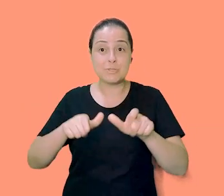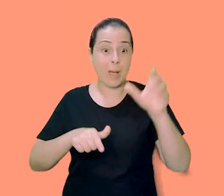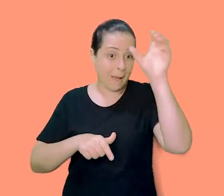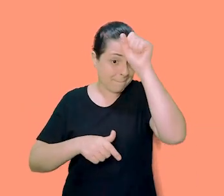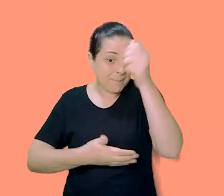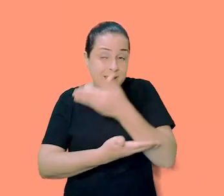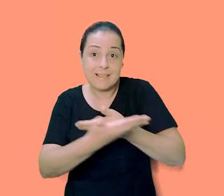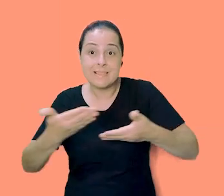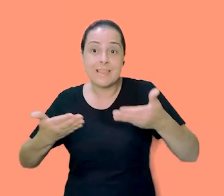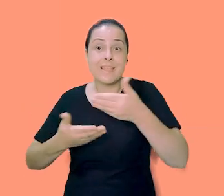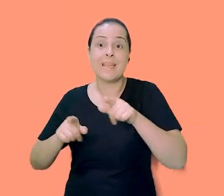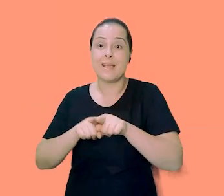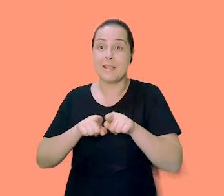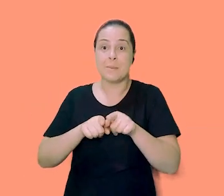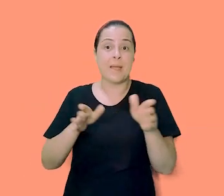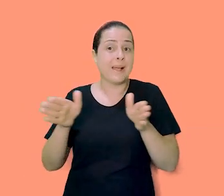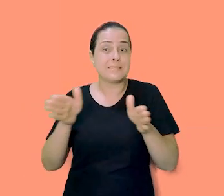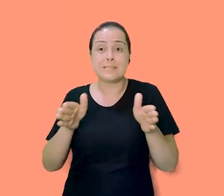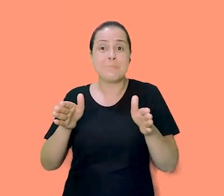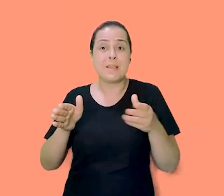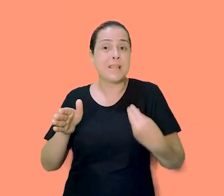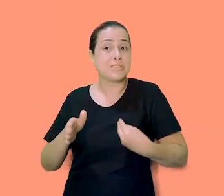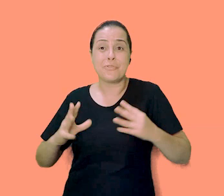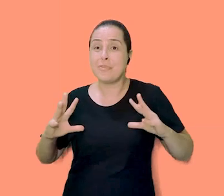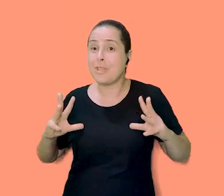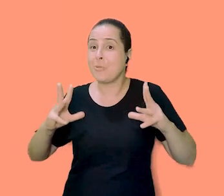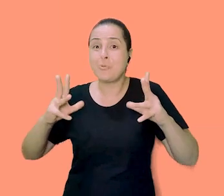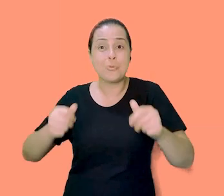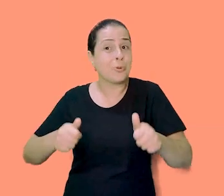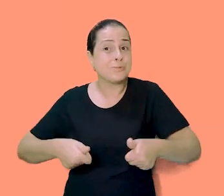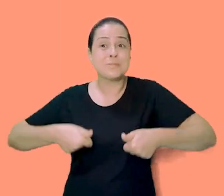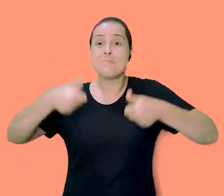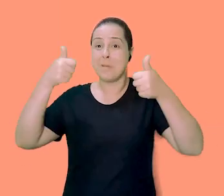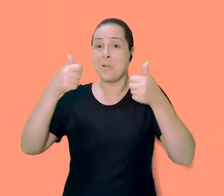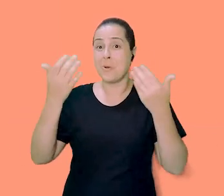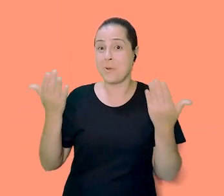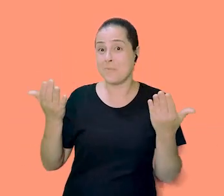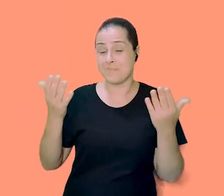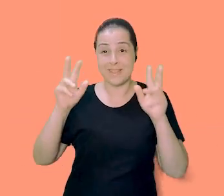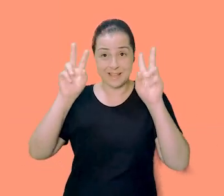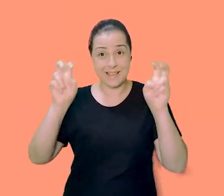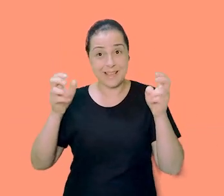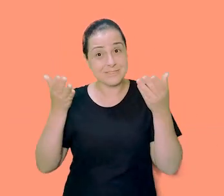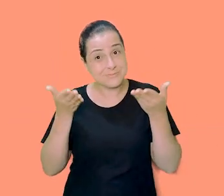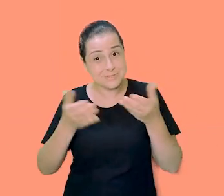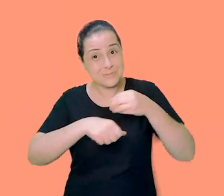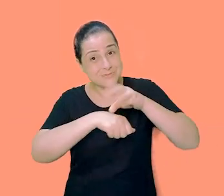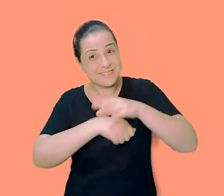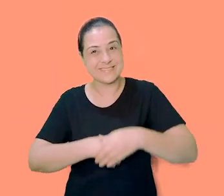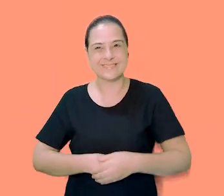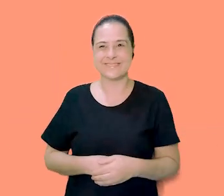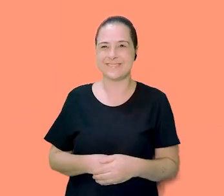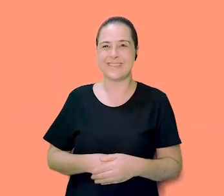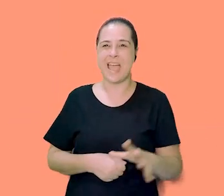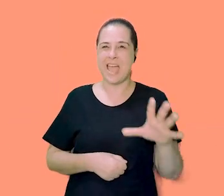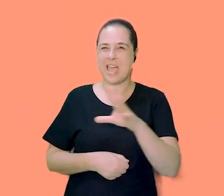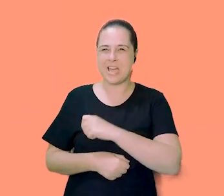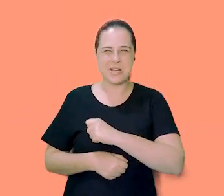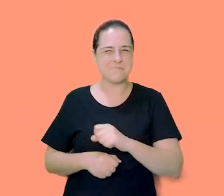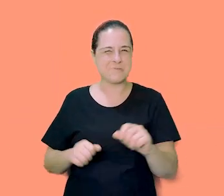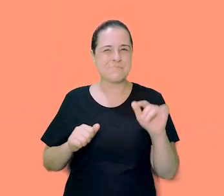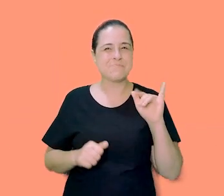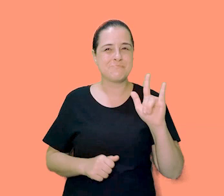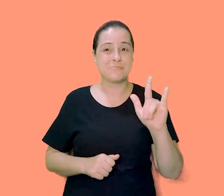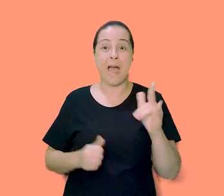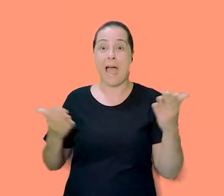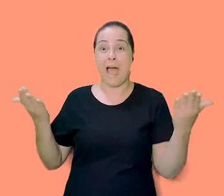da vida. A acessibilidade melhora a vida de todo mundo, a inclusão melhora a vida de todo mundo. É sobre isso. Sobre isso. Eu amo